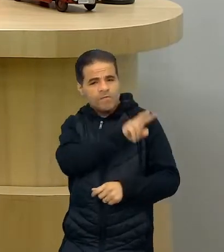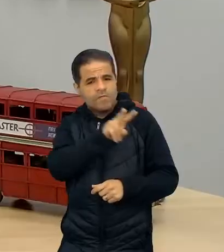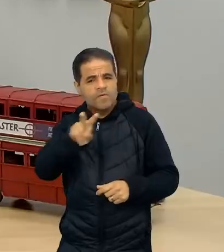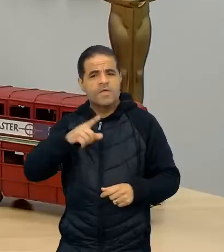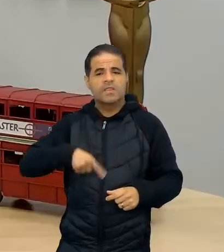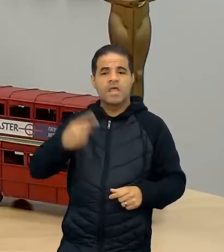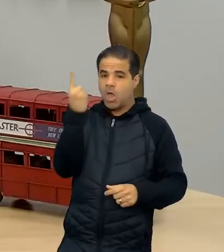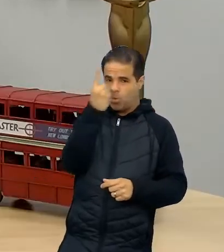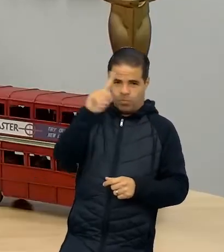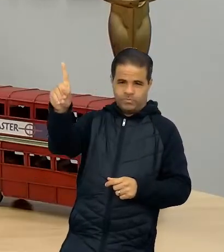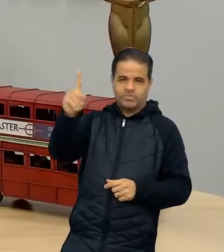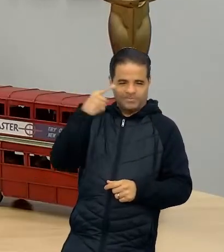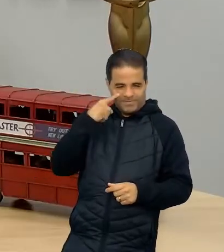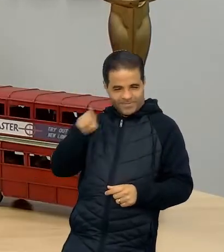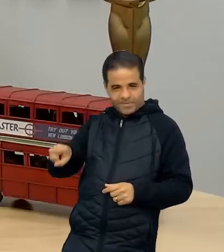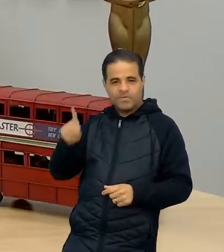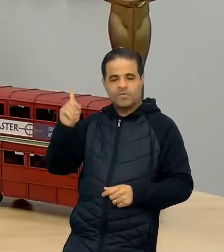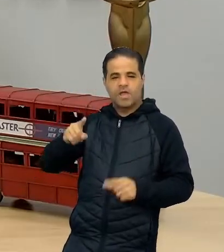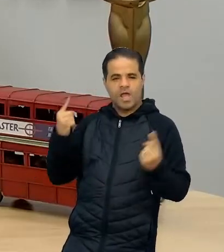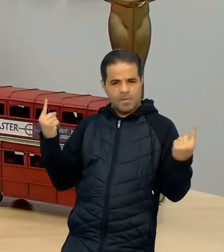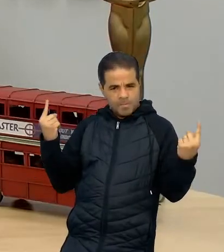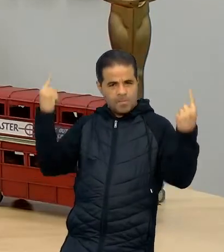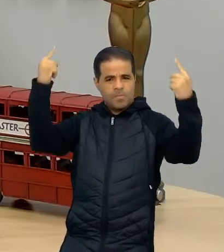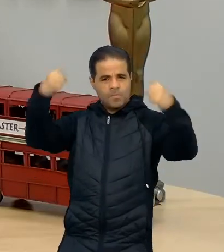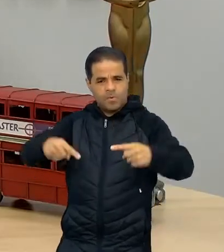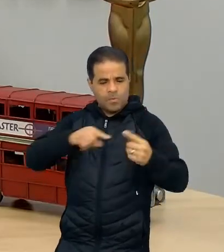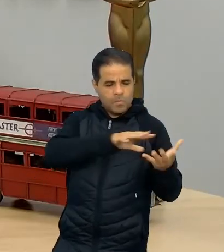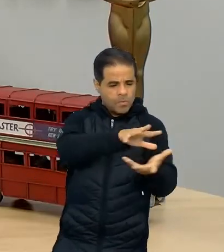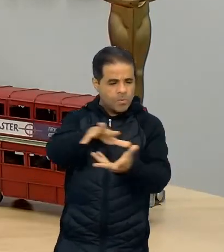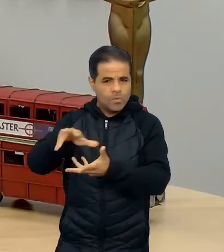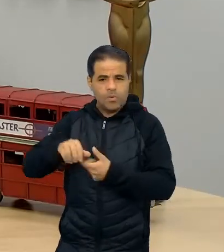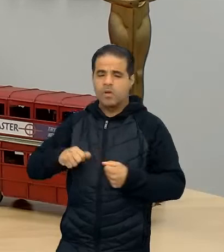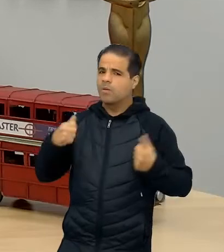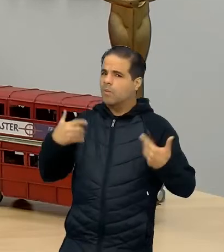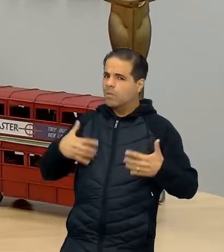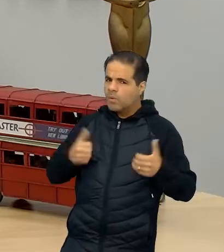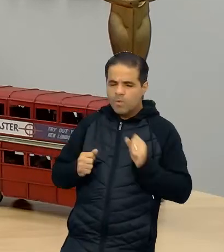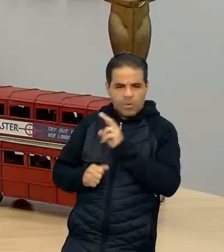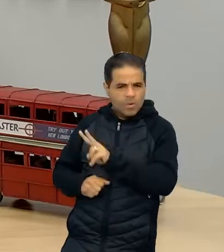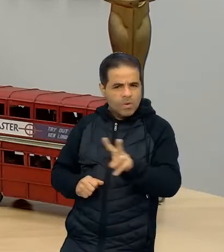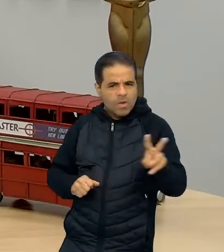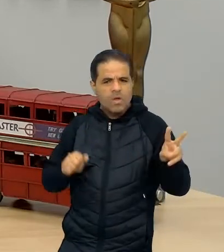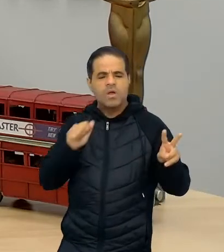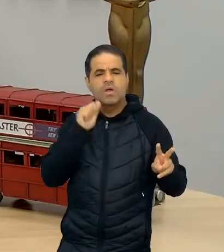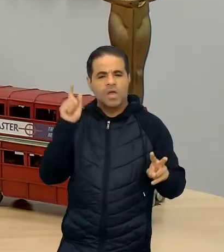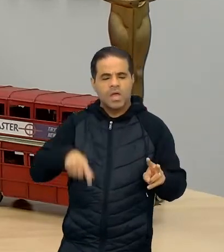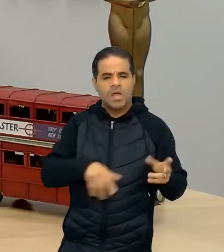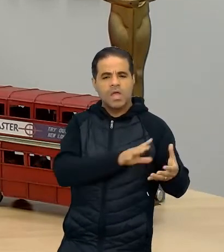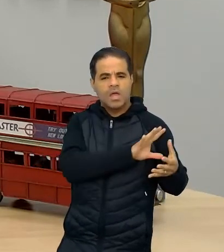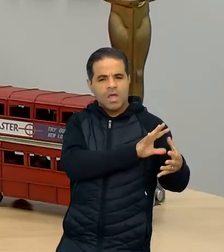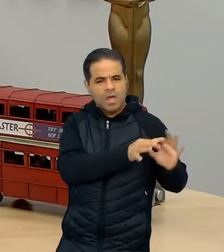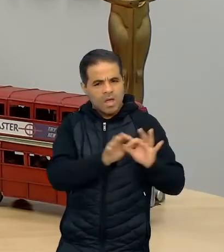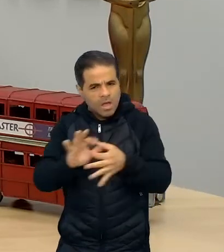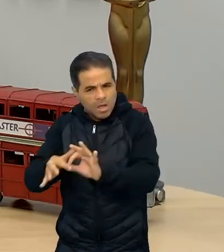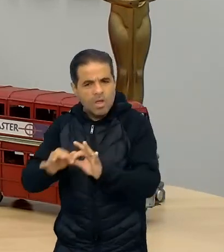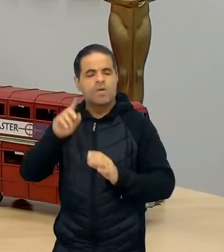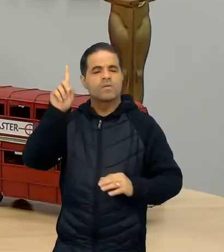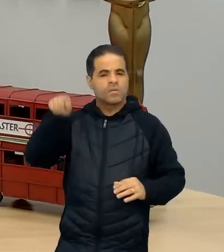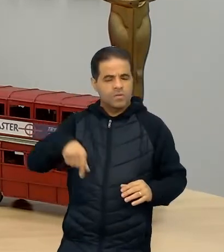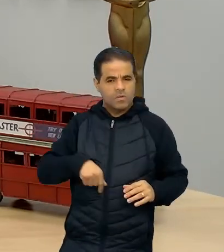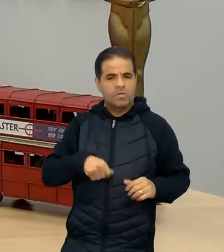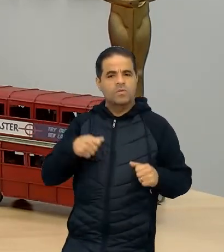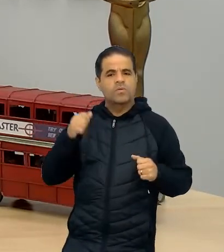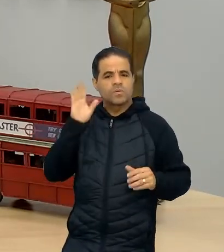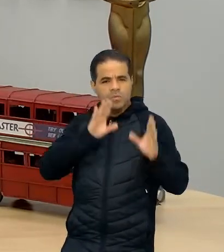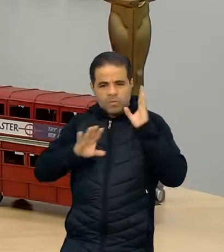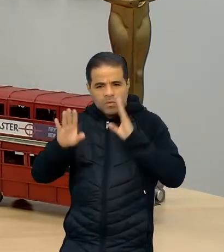né, na última competição mundial, o quanto na Olimpíada, o quanto é